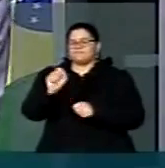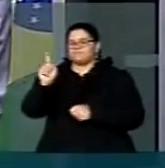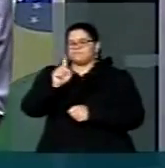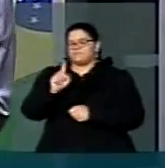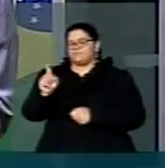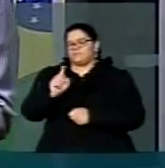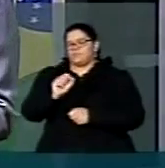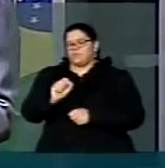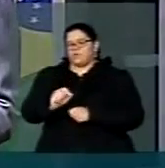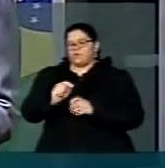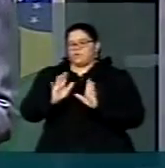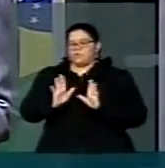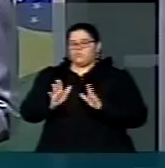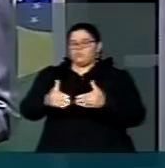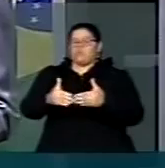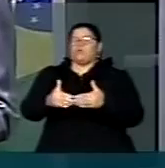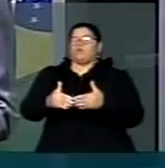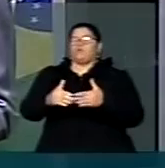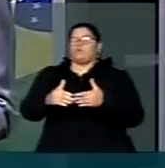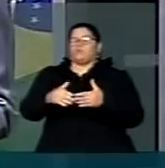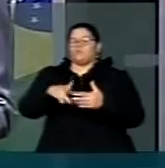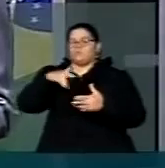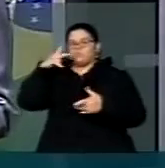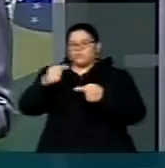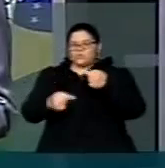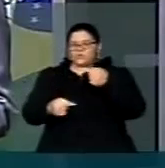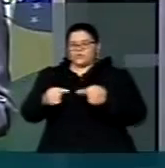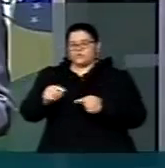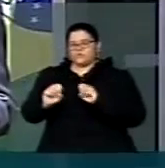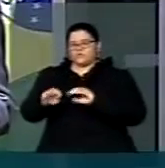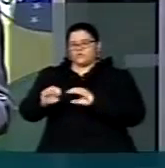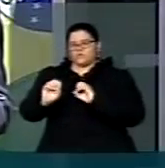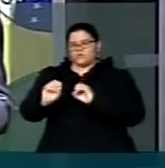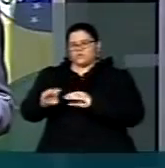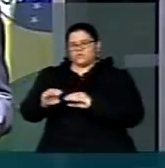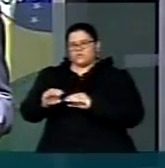educativas e de atenção para com a juventude.